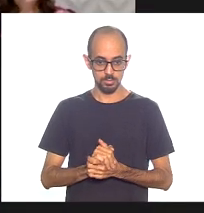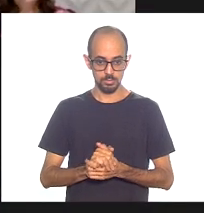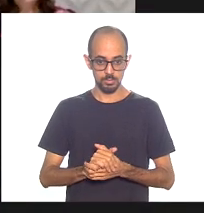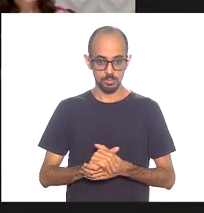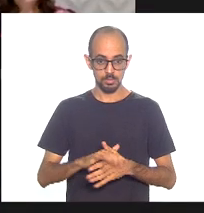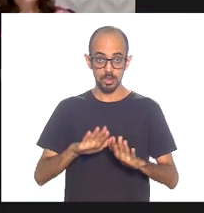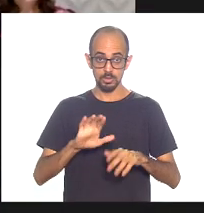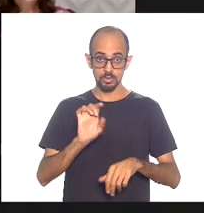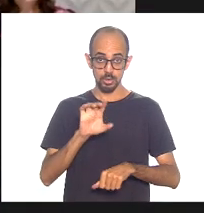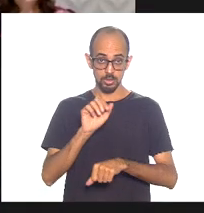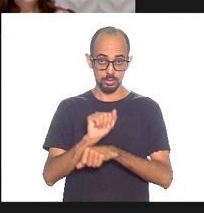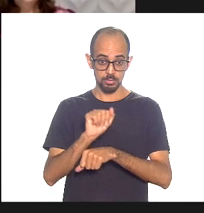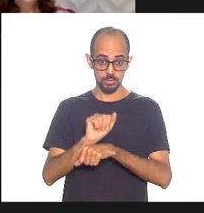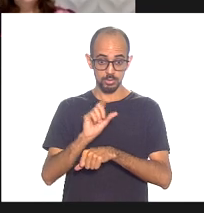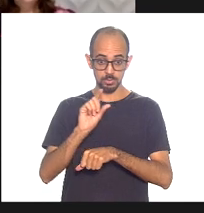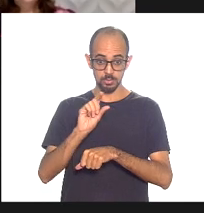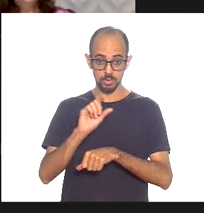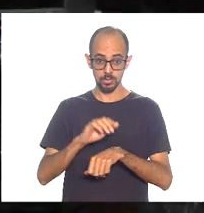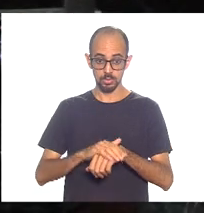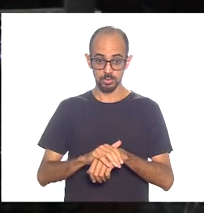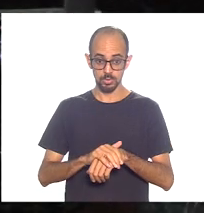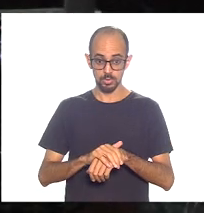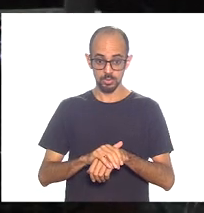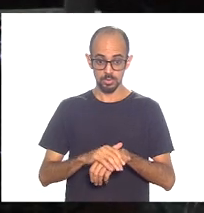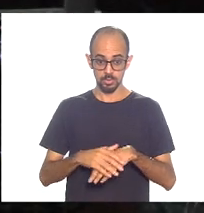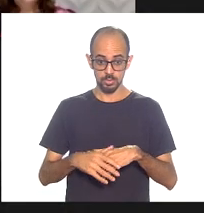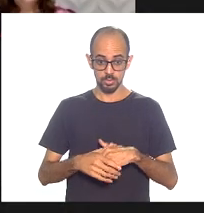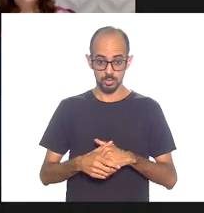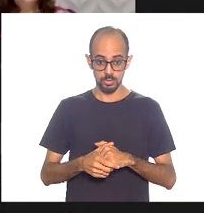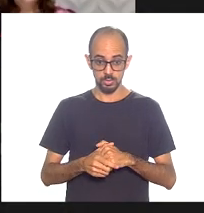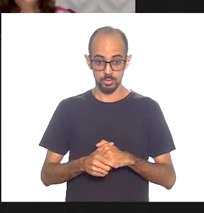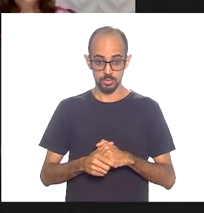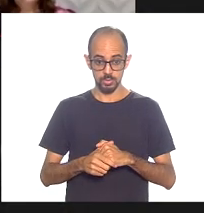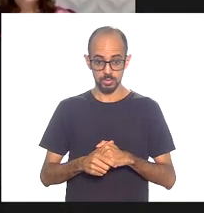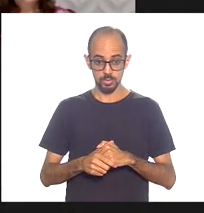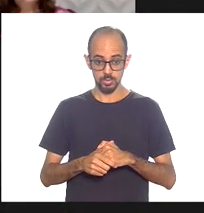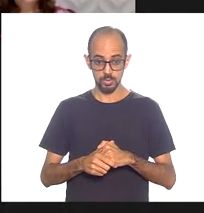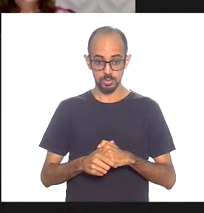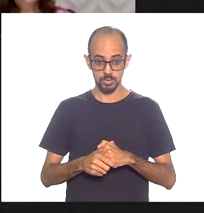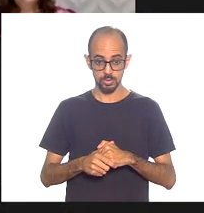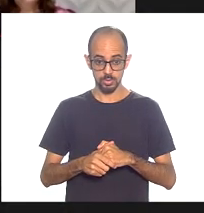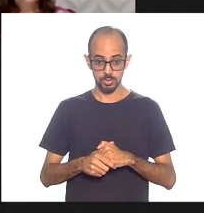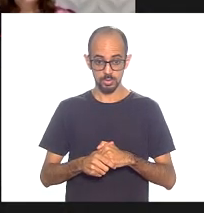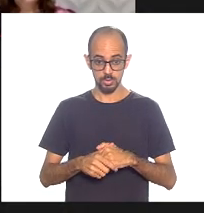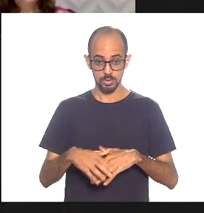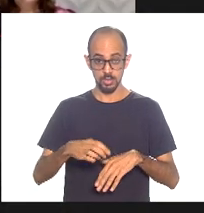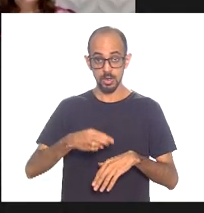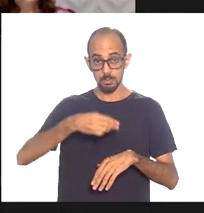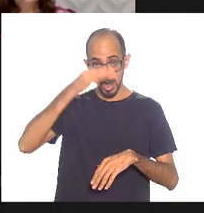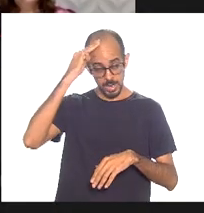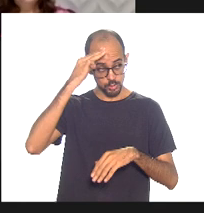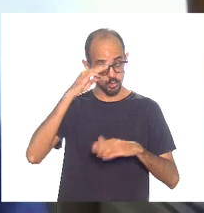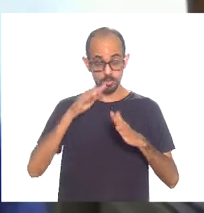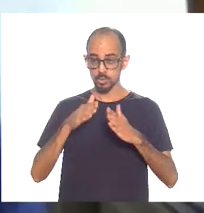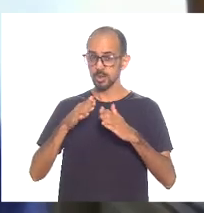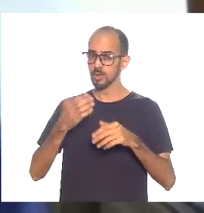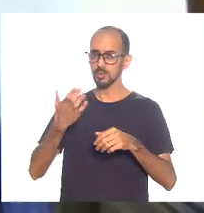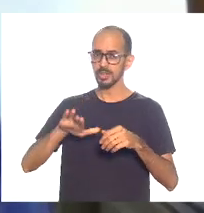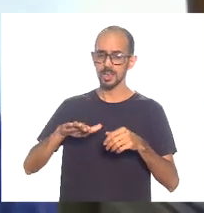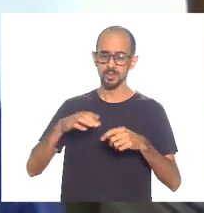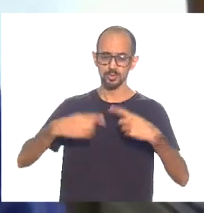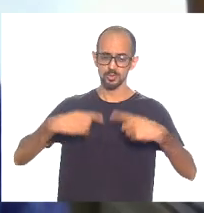Luiz. Passa para ele, Luiz. Passa para ele. Passa no WhatsApp. Márcio, eu não quero